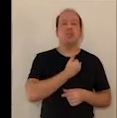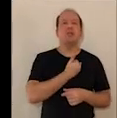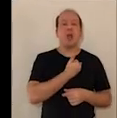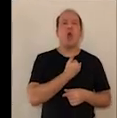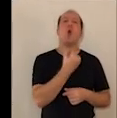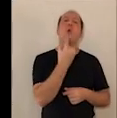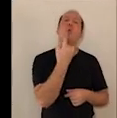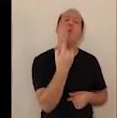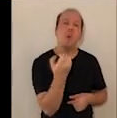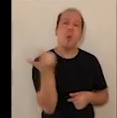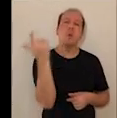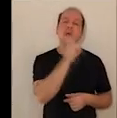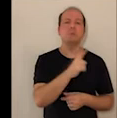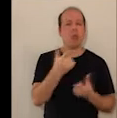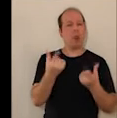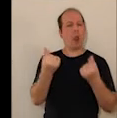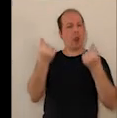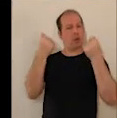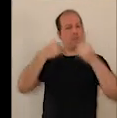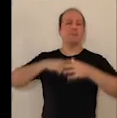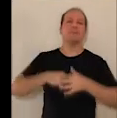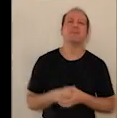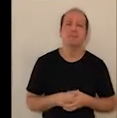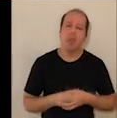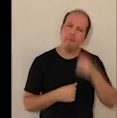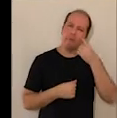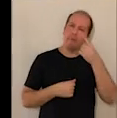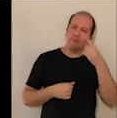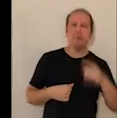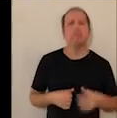ducado saiu aqui dos meus alforges. Vejamos.